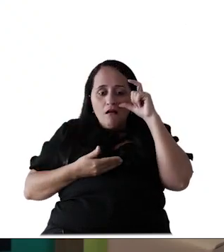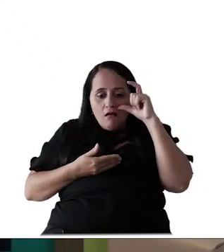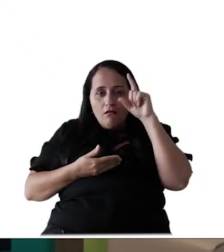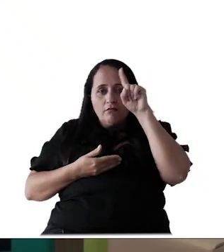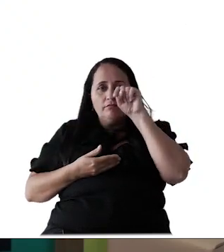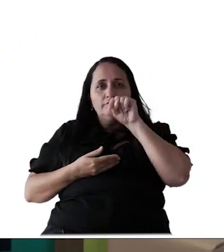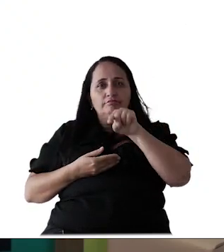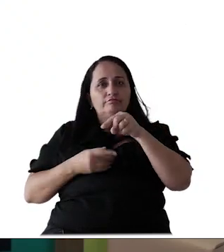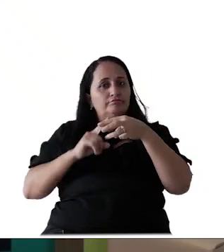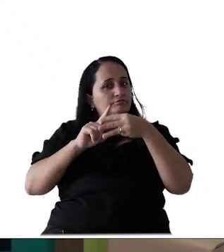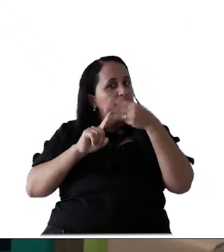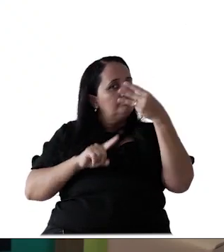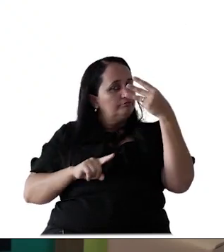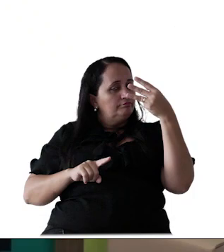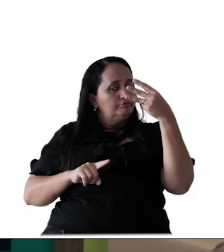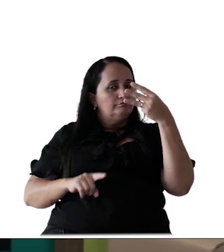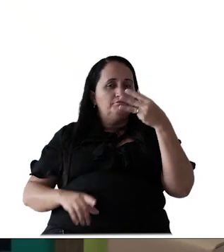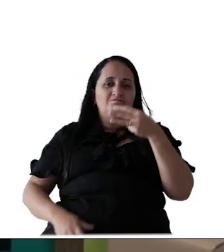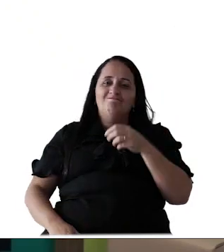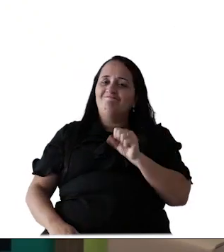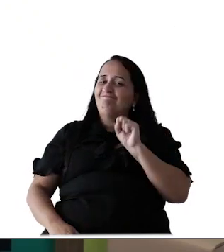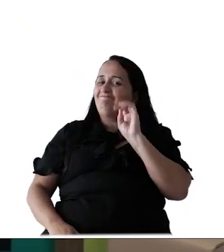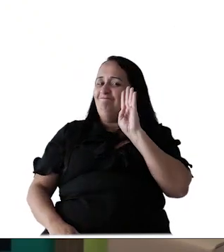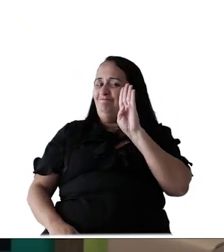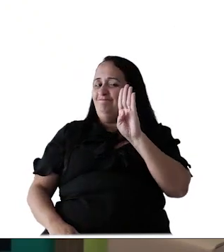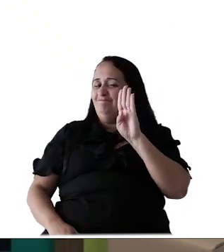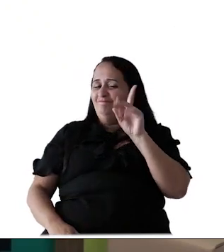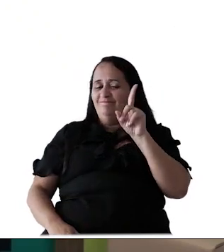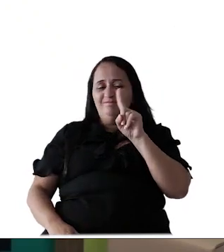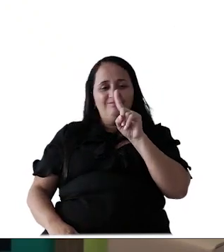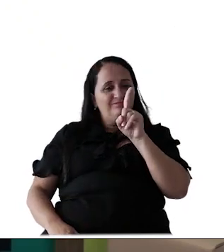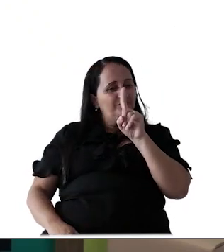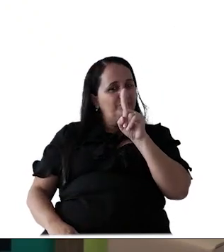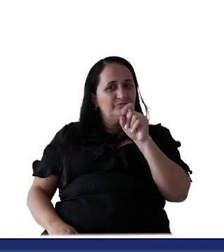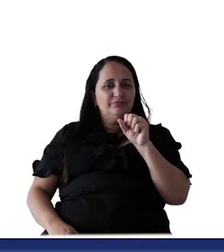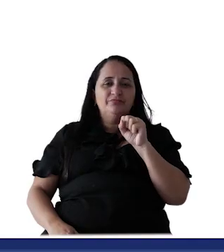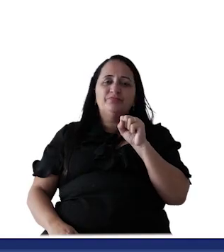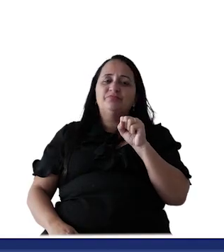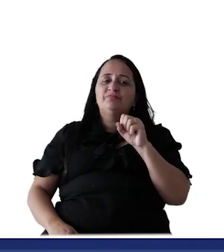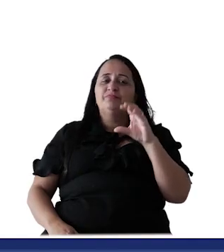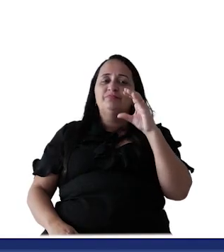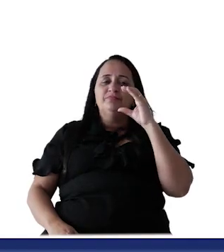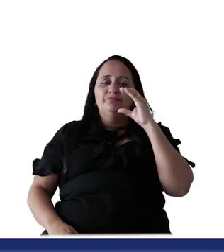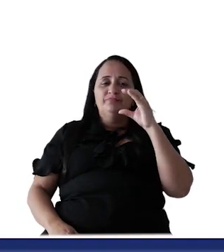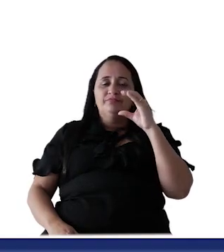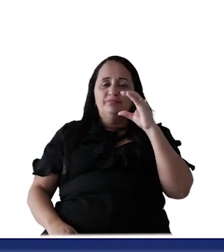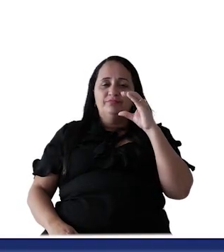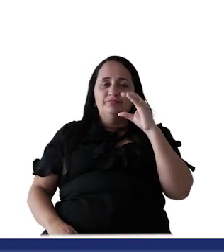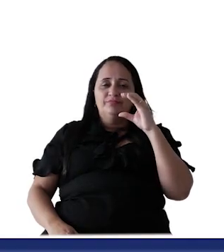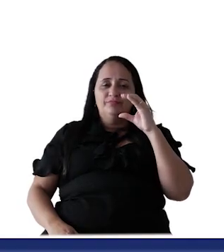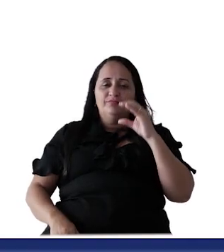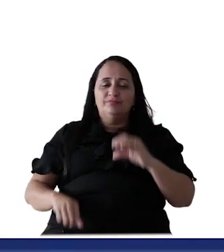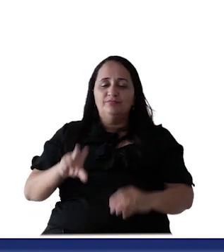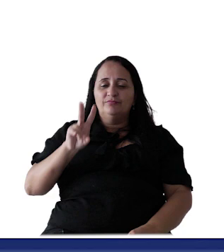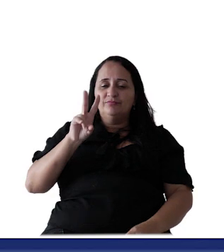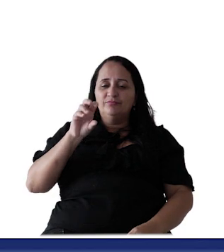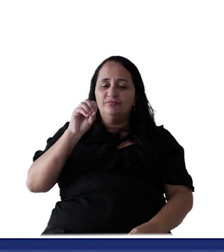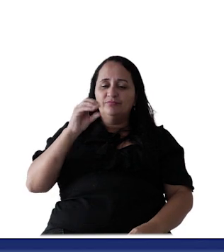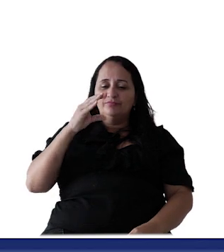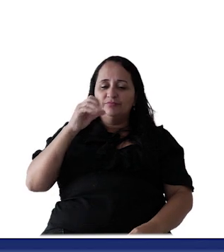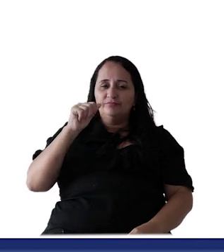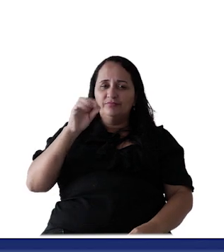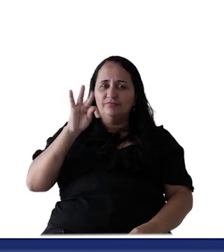sinal. Beleza. Então, a letra B sozinha não responde a minha questão. Letra C. O